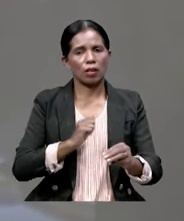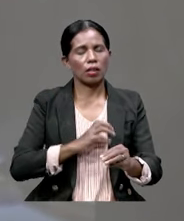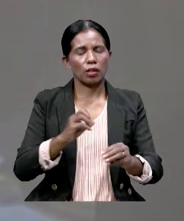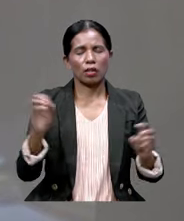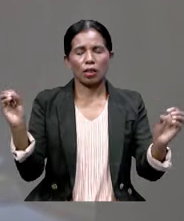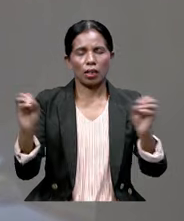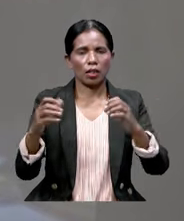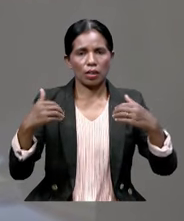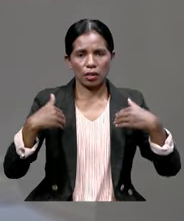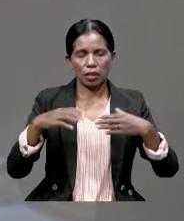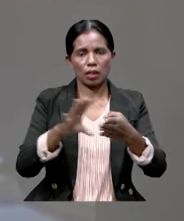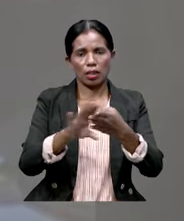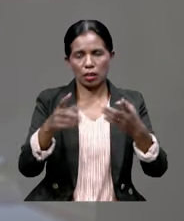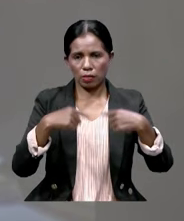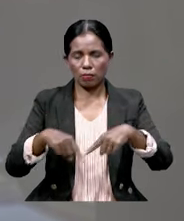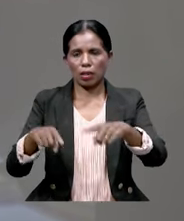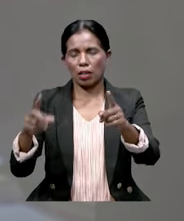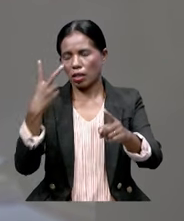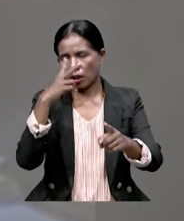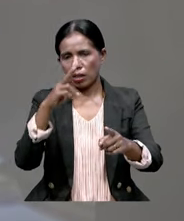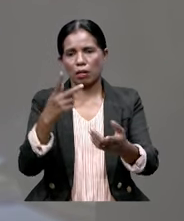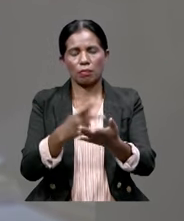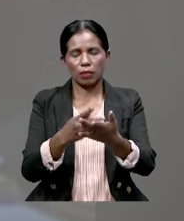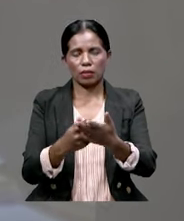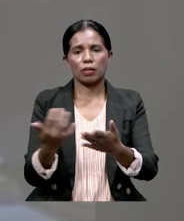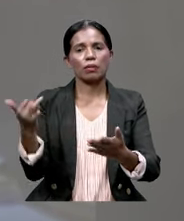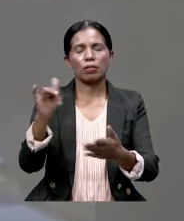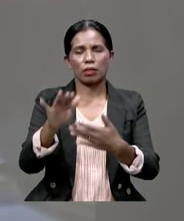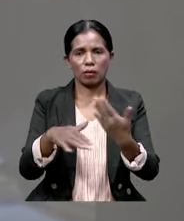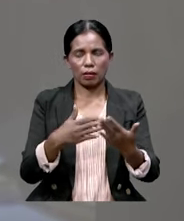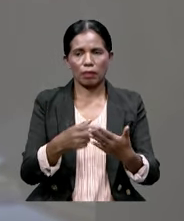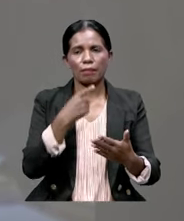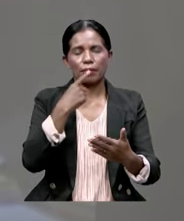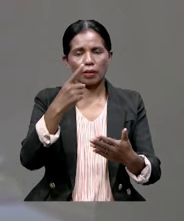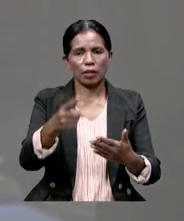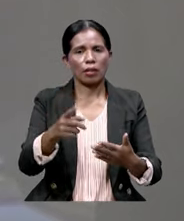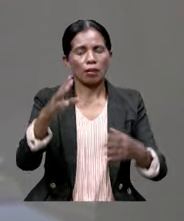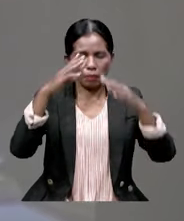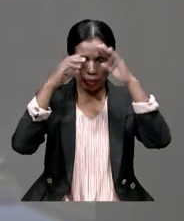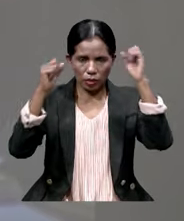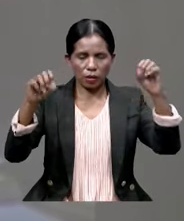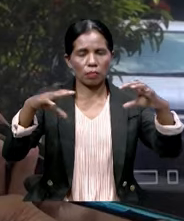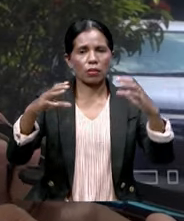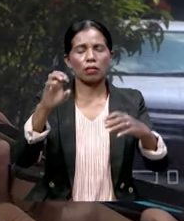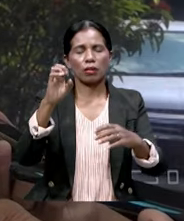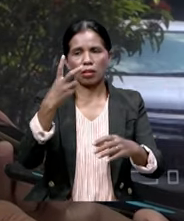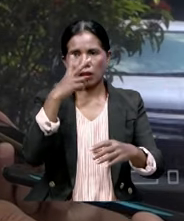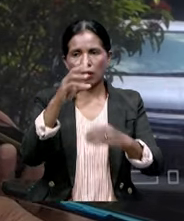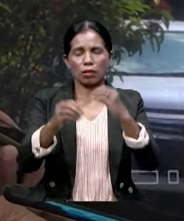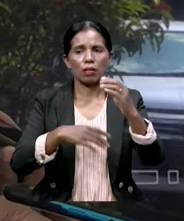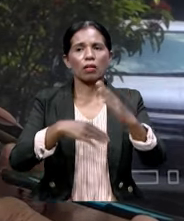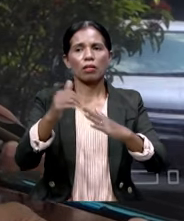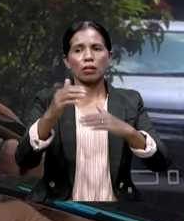Sira atutumba treino acompanha projeto Sirané. Hatamba questão né, presidente comissão é, nebe trata assunto